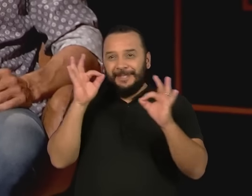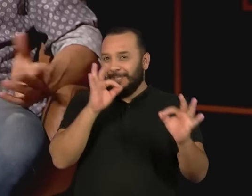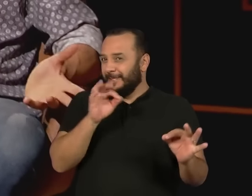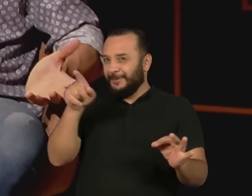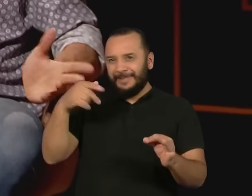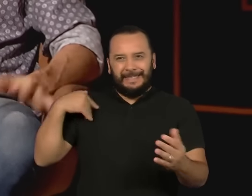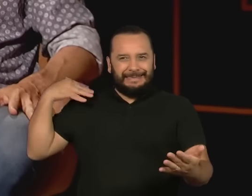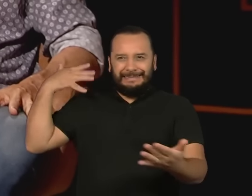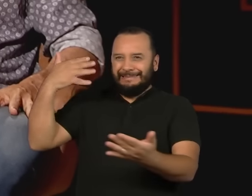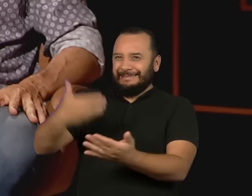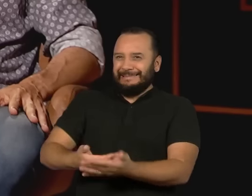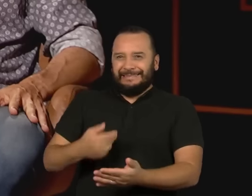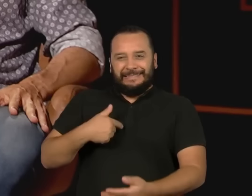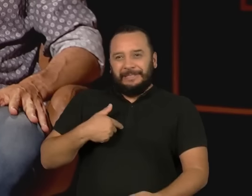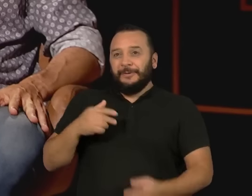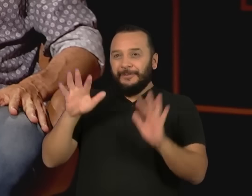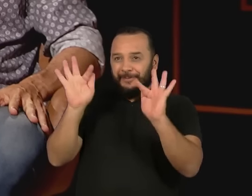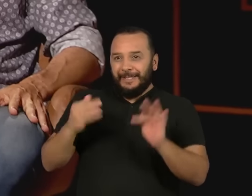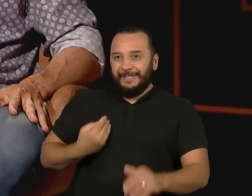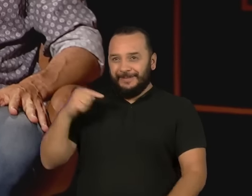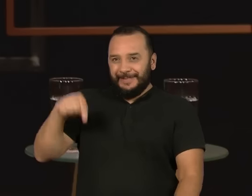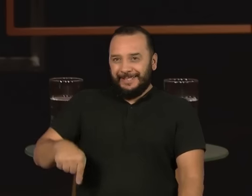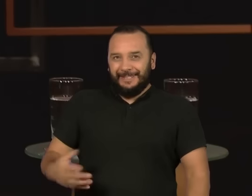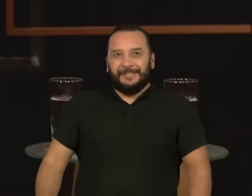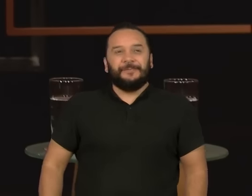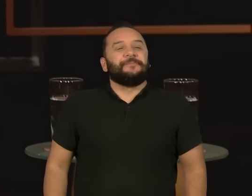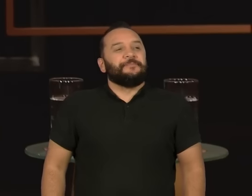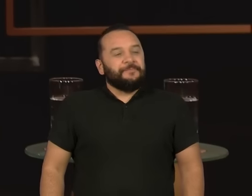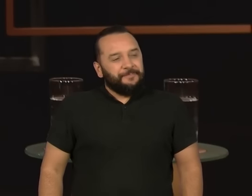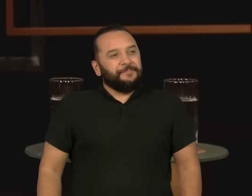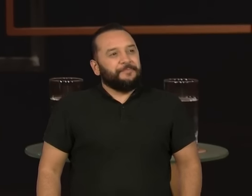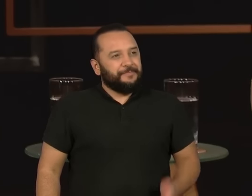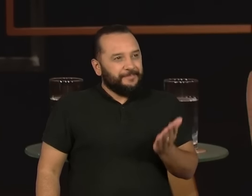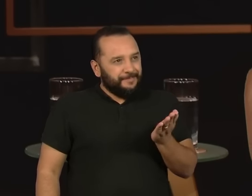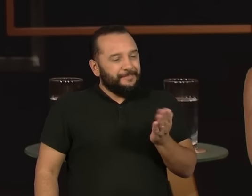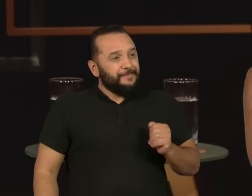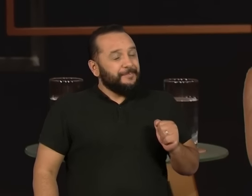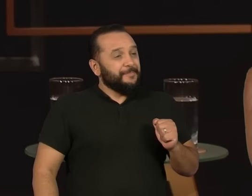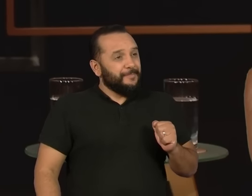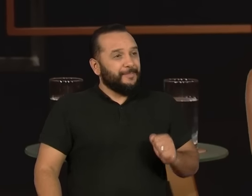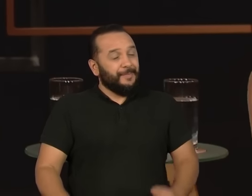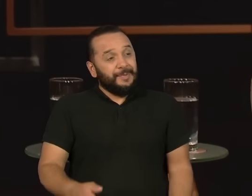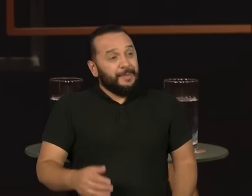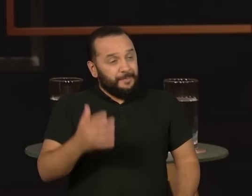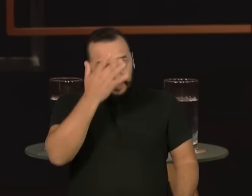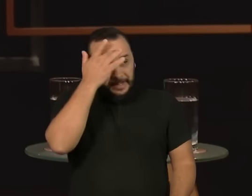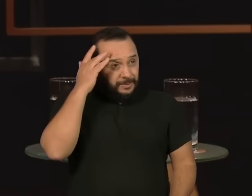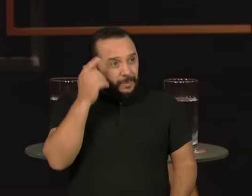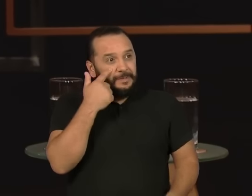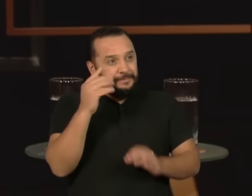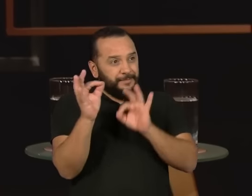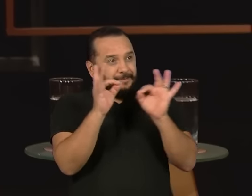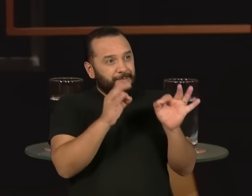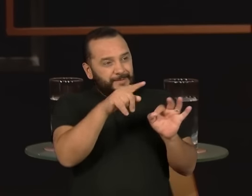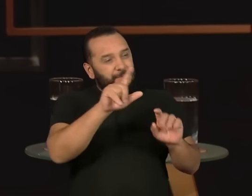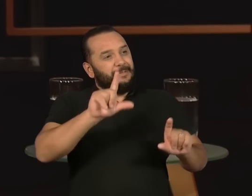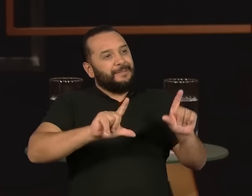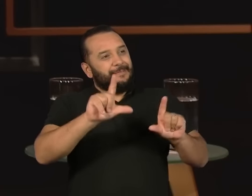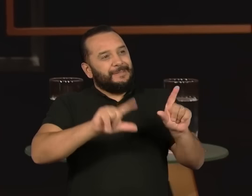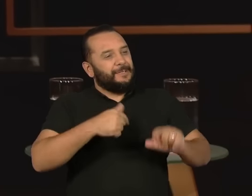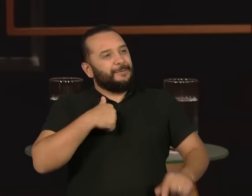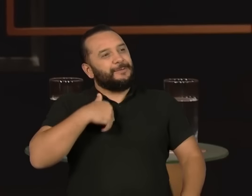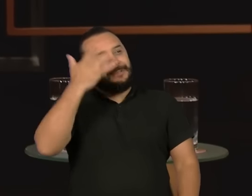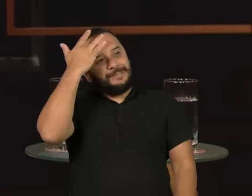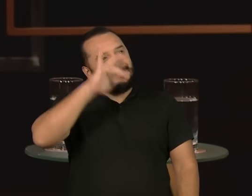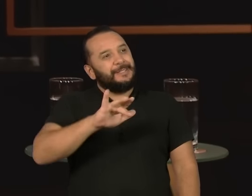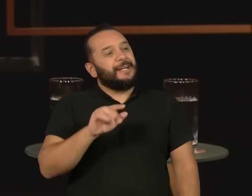sempre, muito feliz de estar aqui. Ótimo. Matheus, muita gente que te acompanha, principalmente pela televisão, não faz